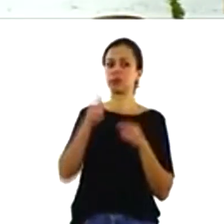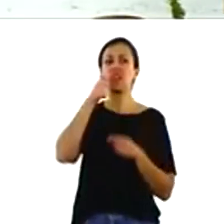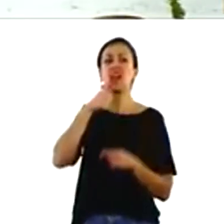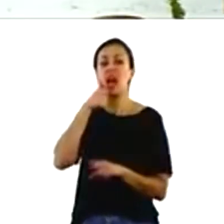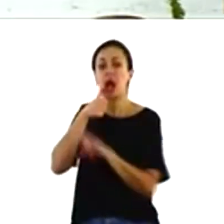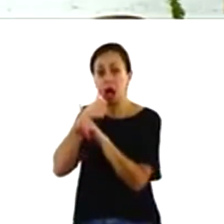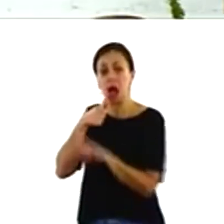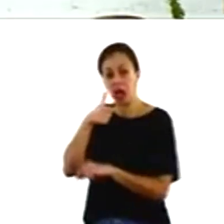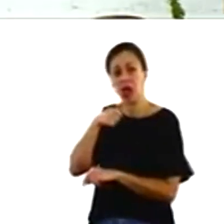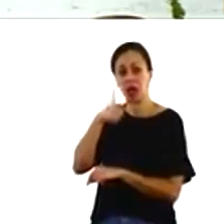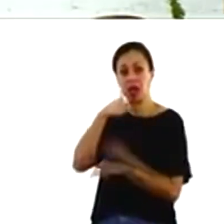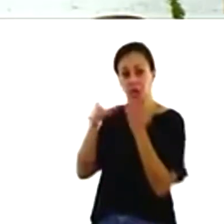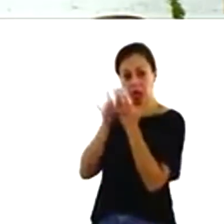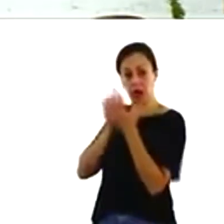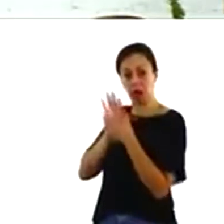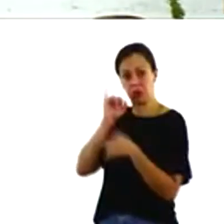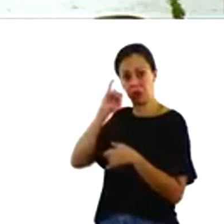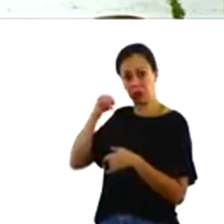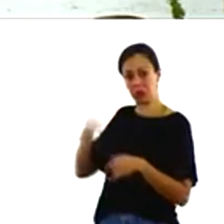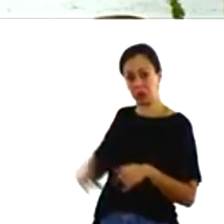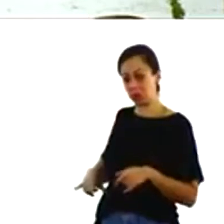louca.